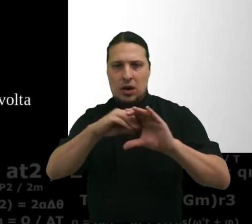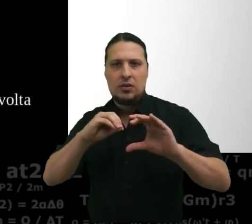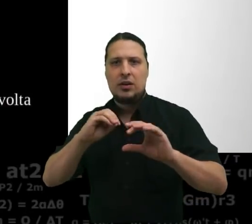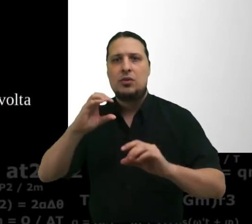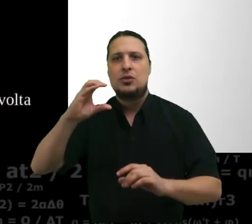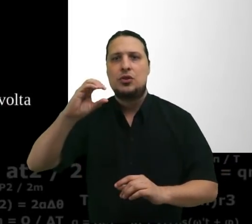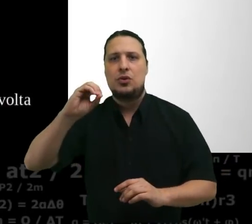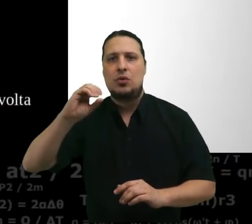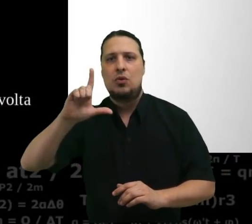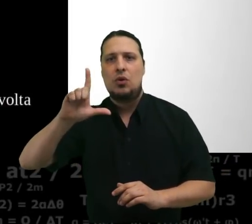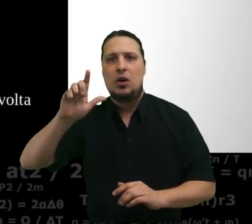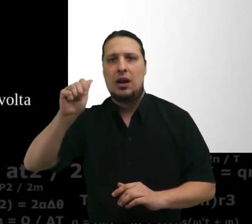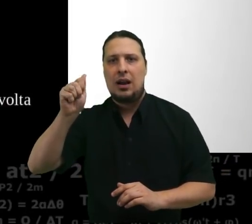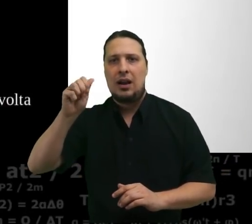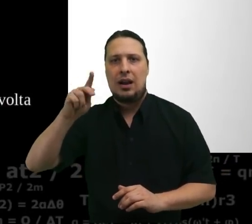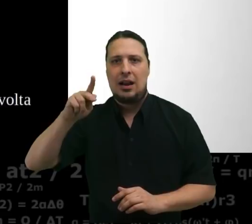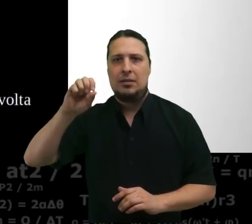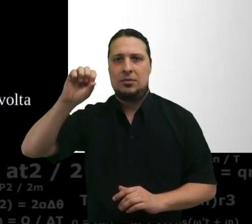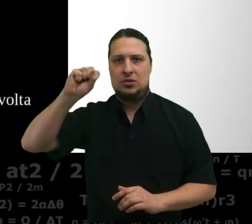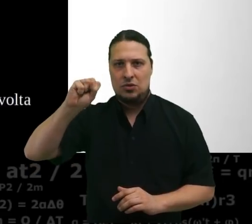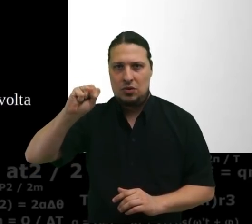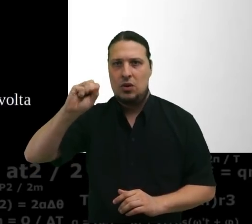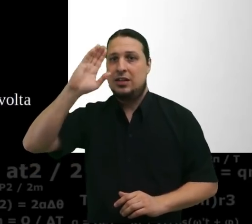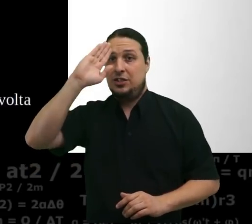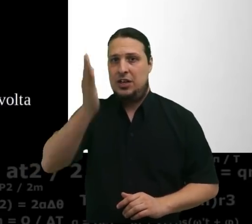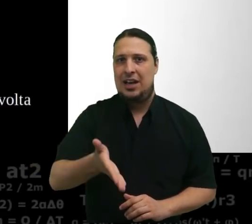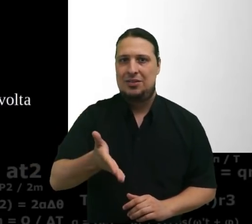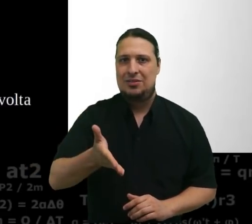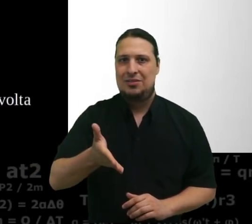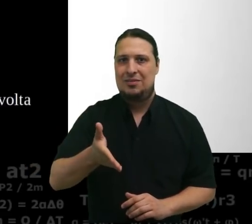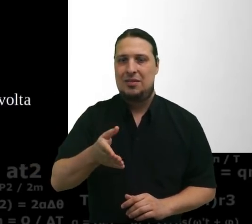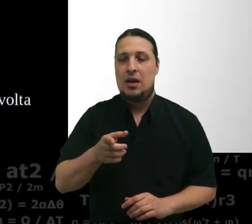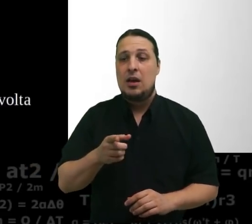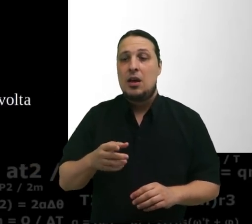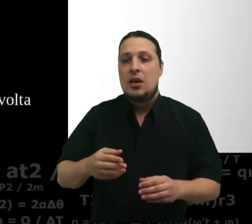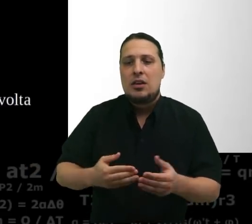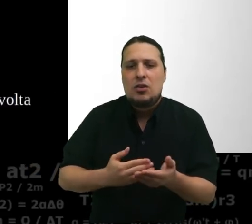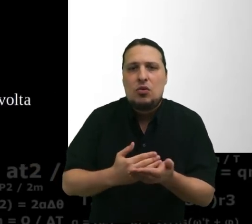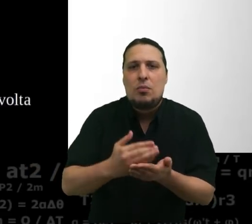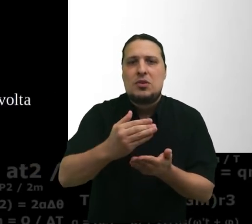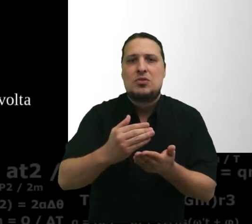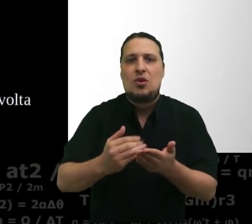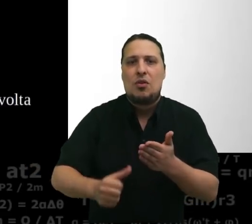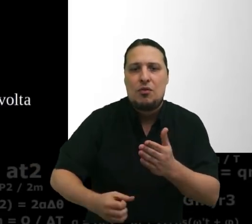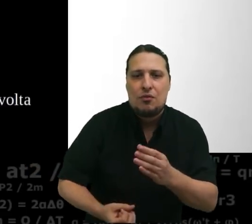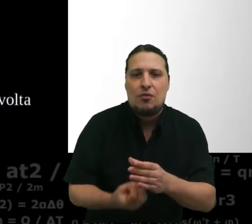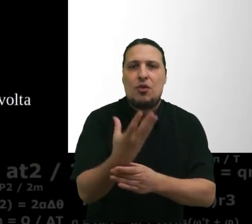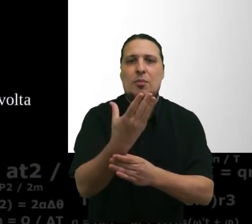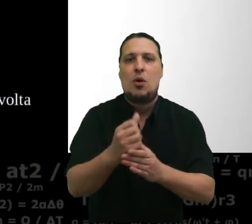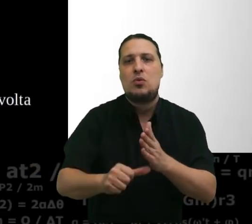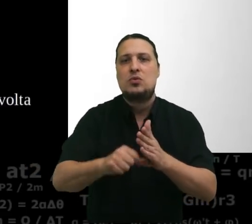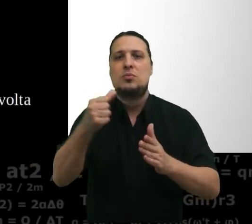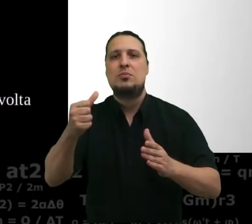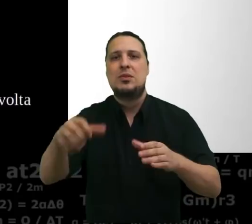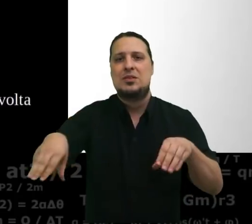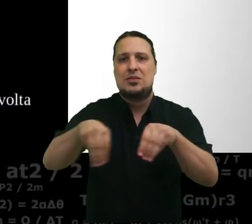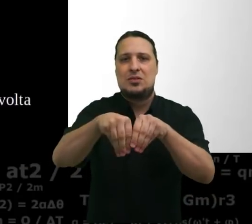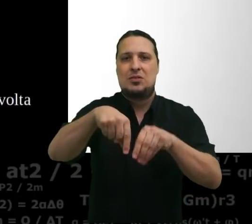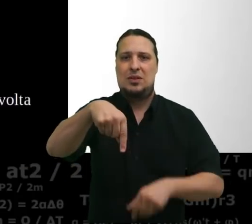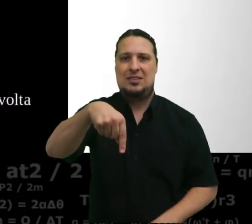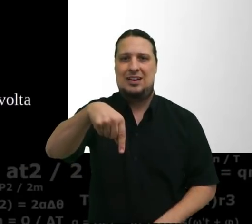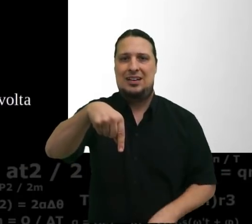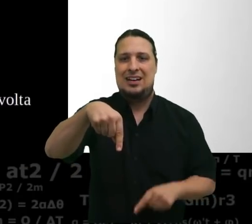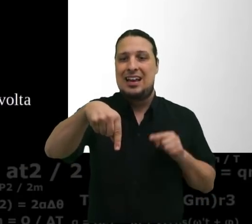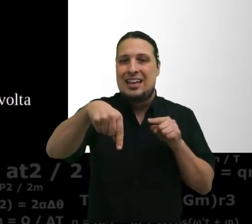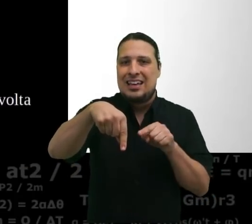Então, só mencionar que eu falei para vocês que tinham buracos negros gigantes no centro de galáxias massivas. Como é que eu sei isso?